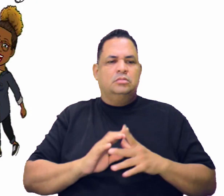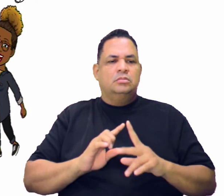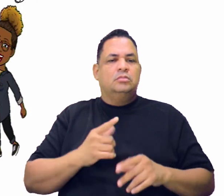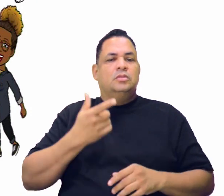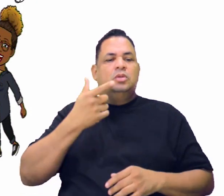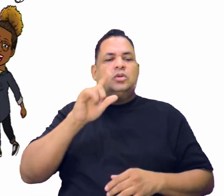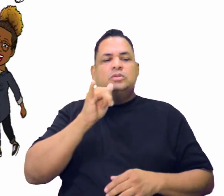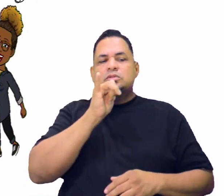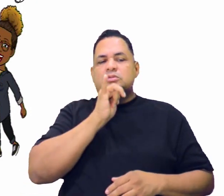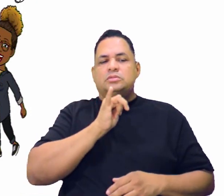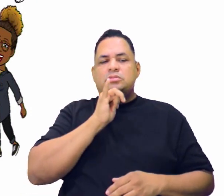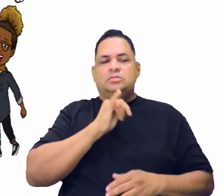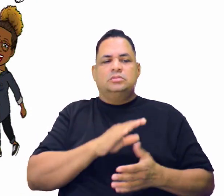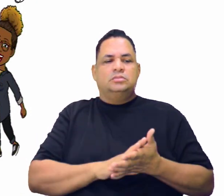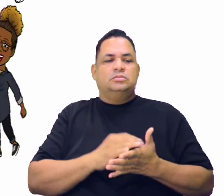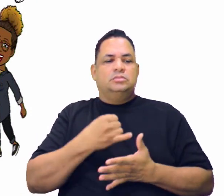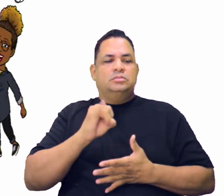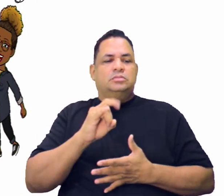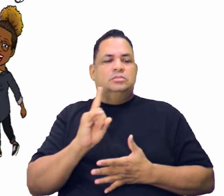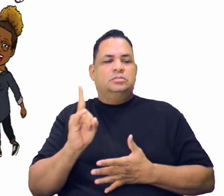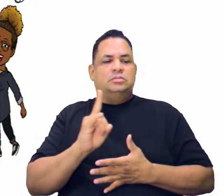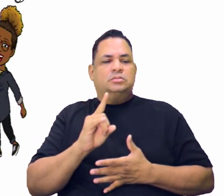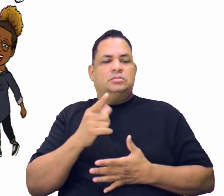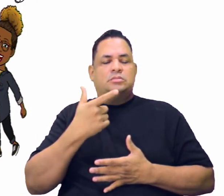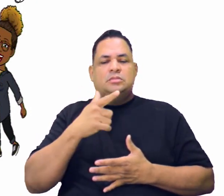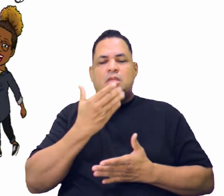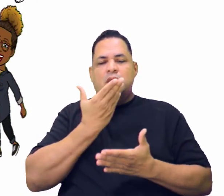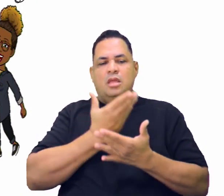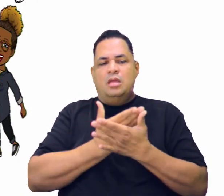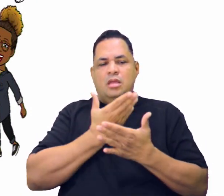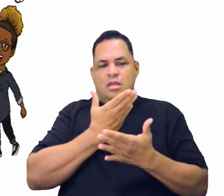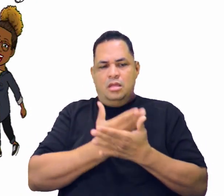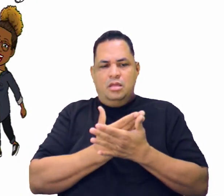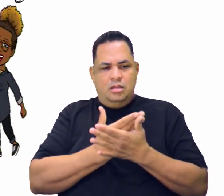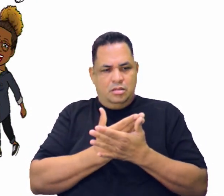Mais outra aqui, ó. Se não houver